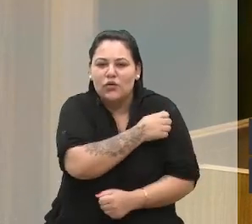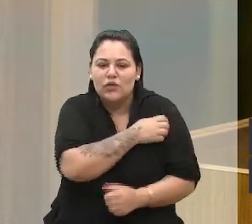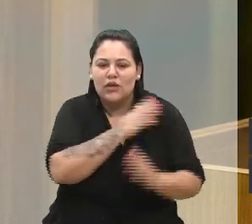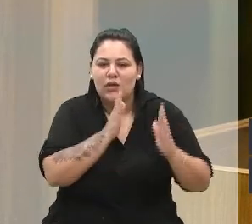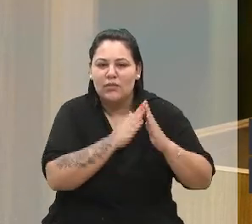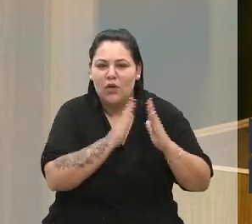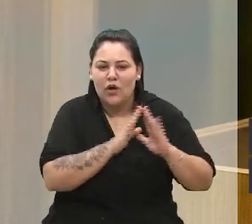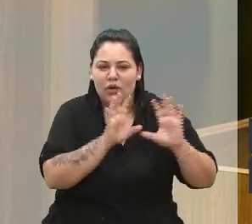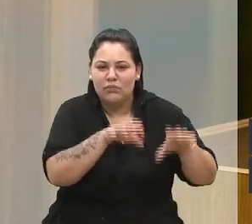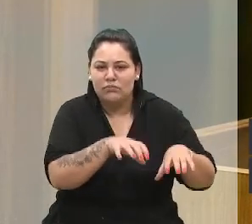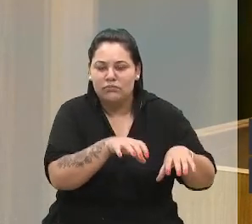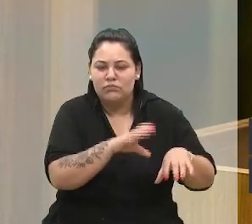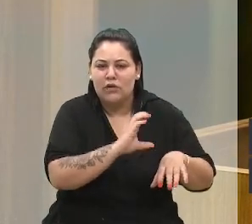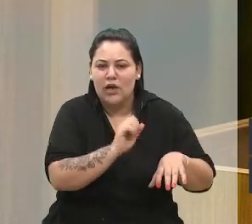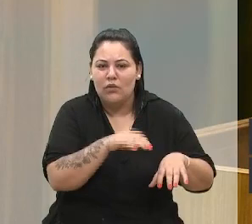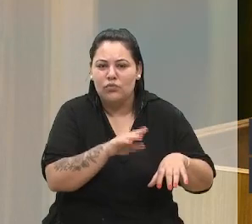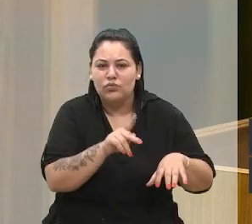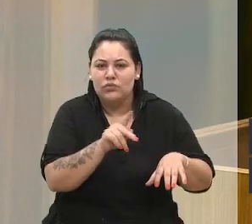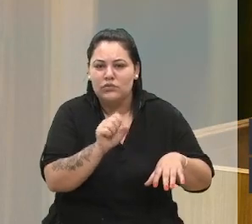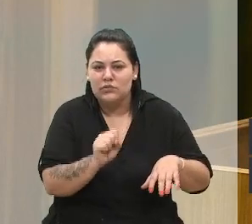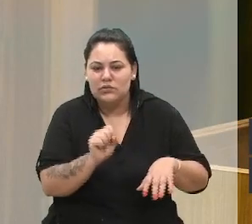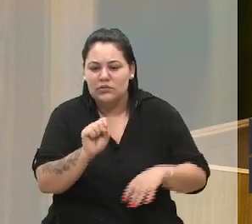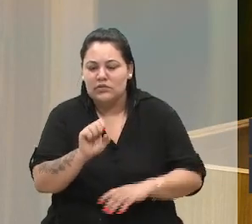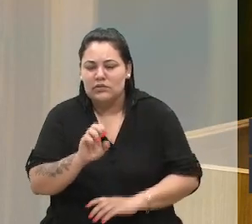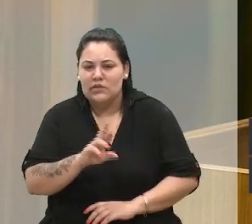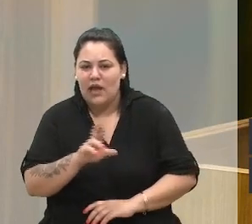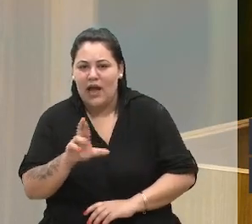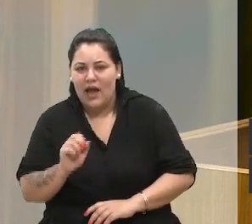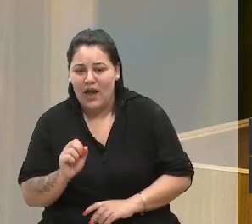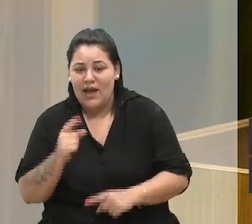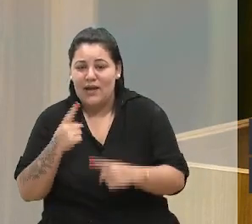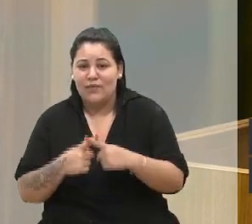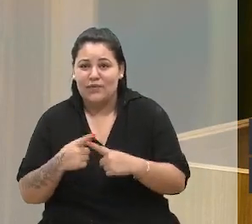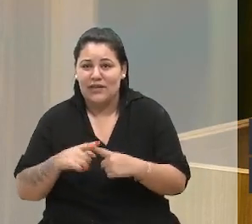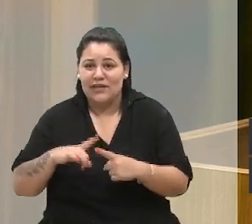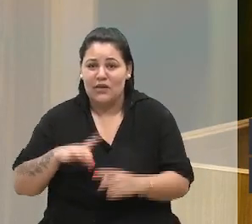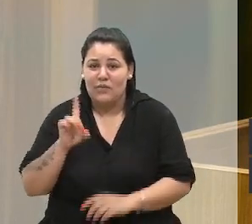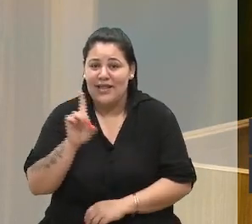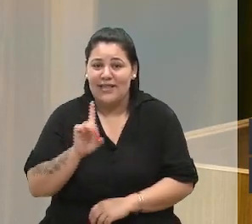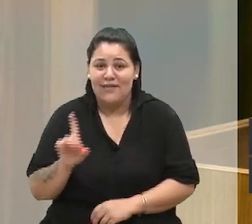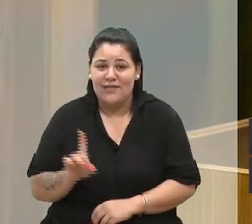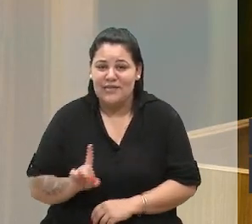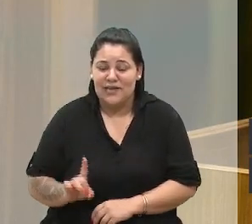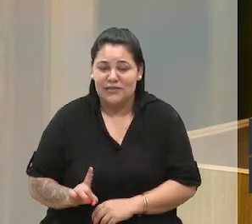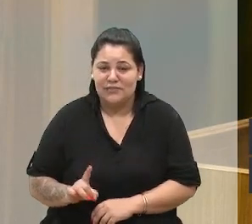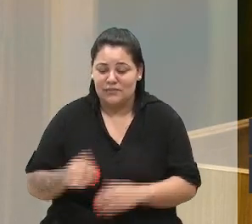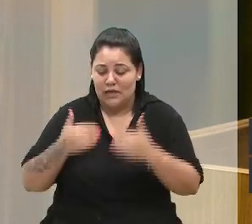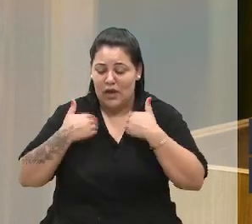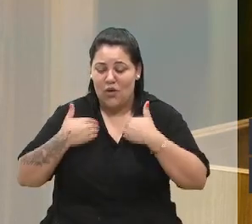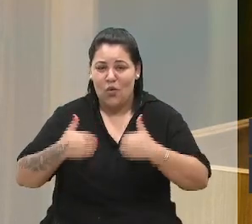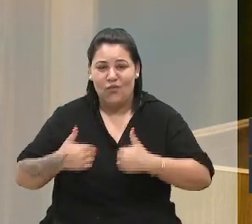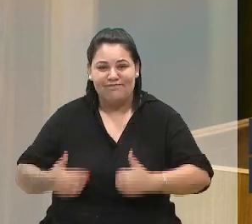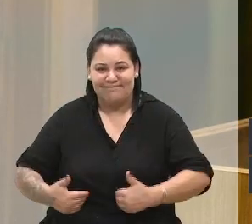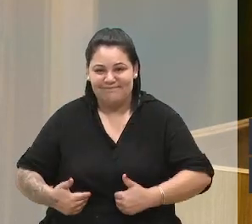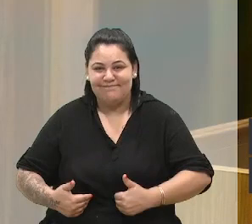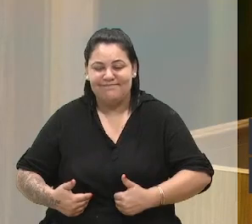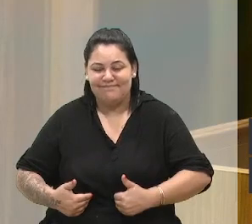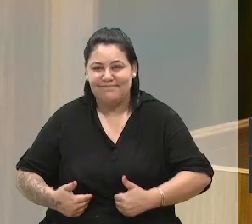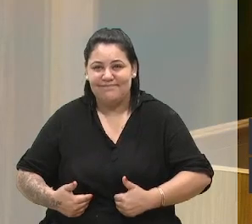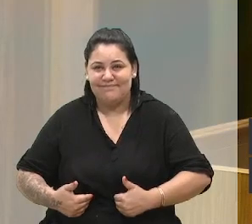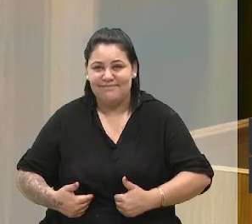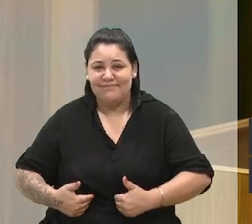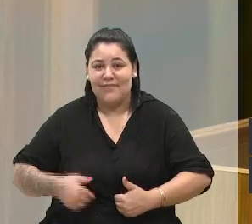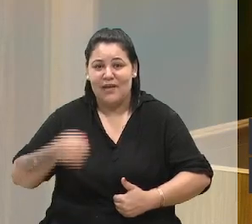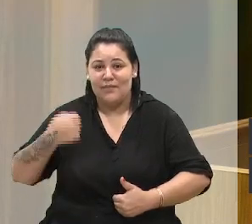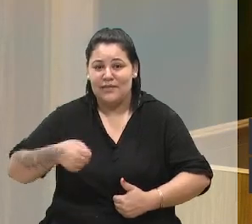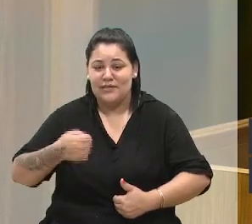da Serra e que, em virtude de uma deficiência física, ela é